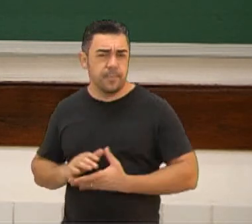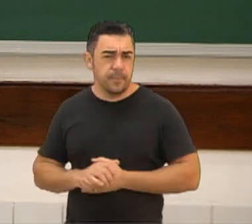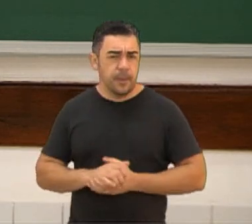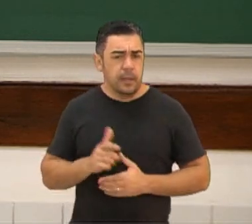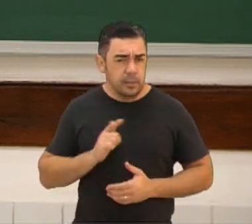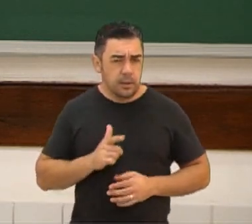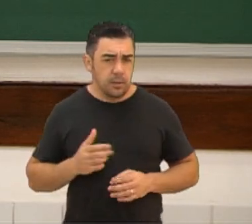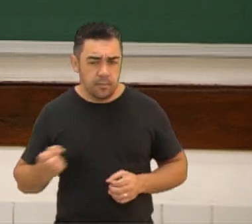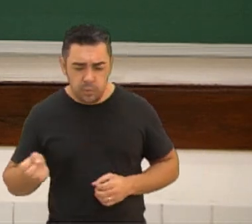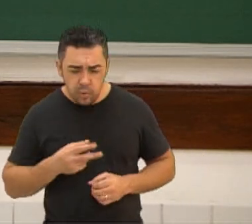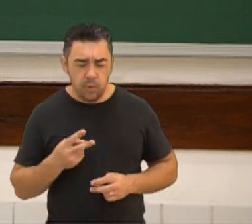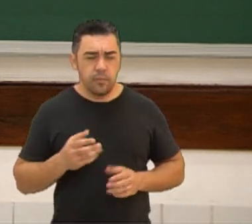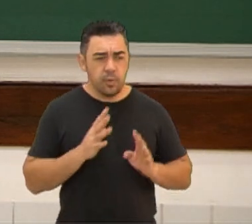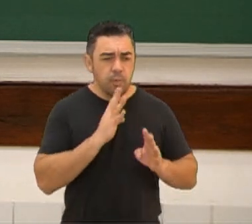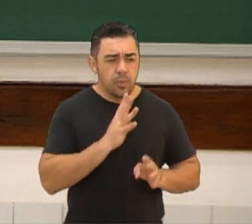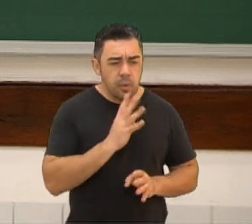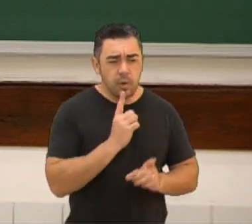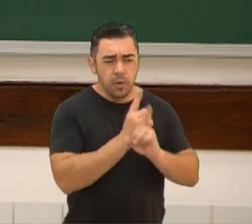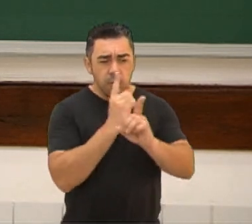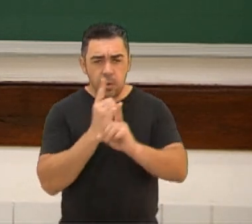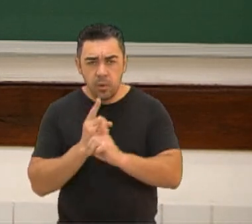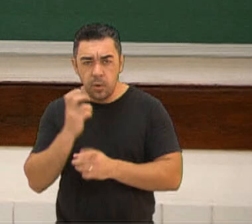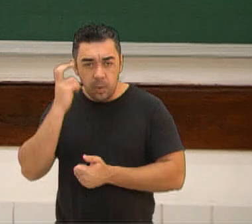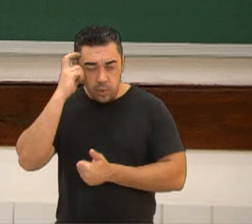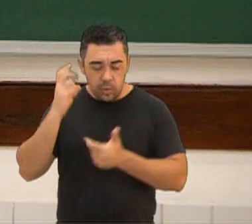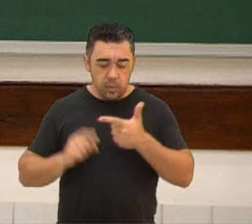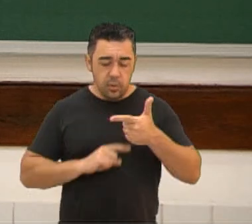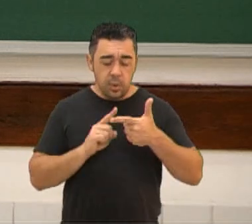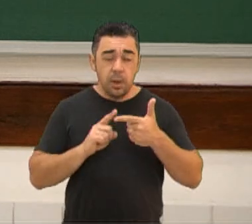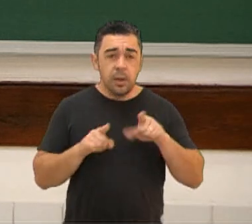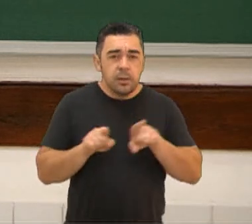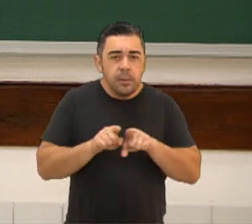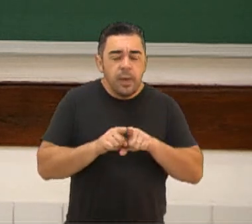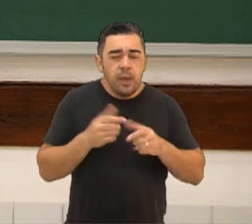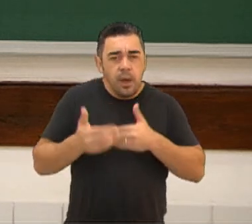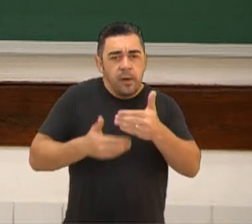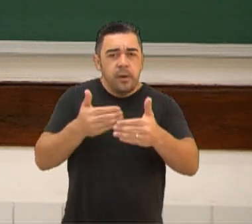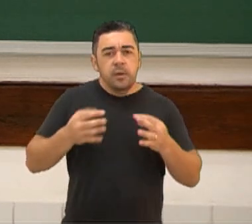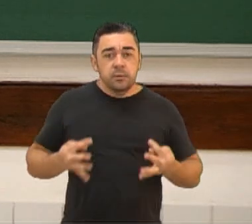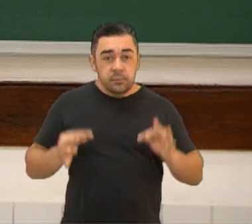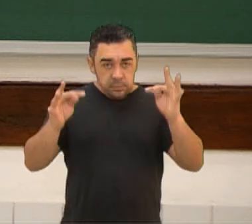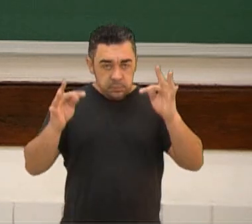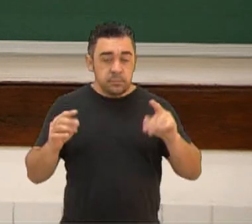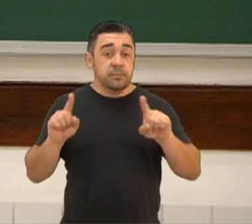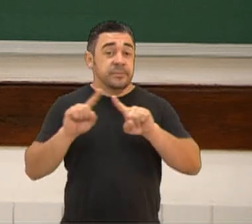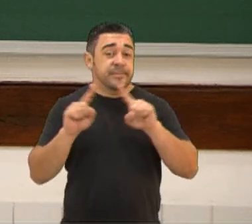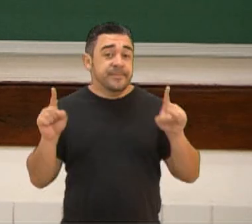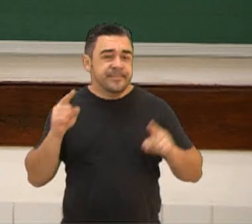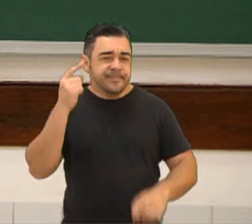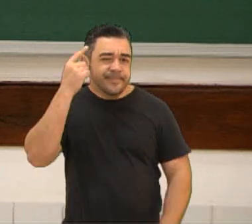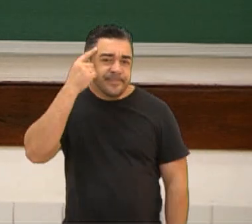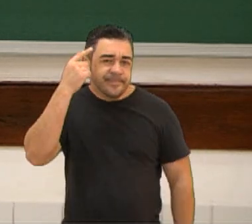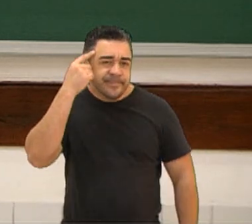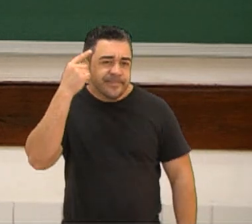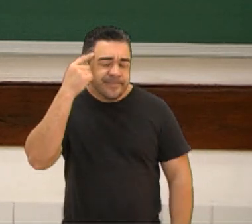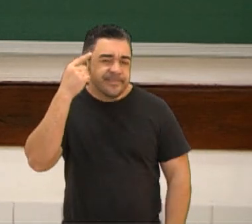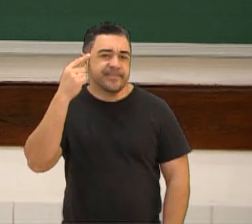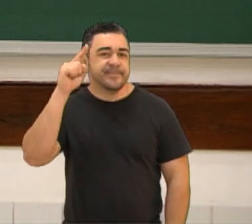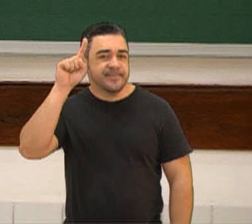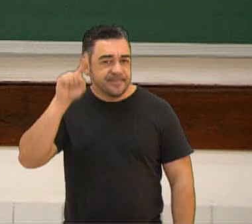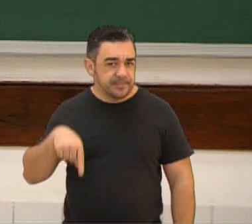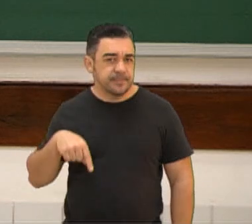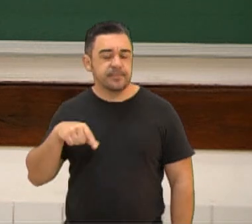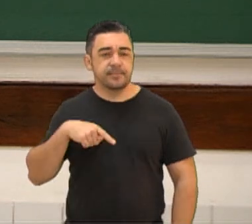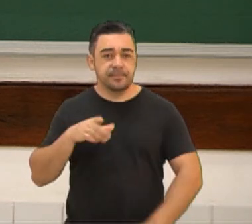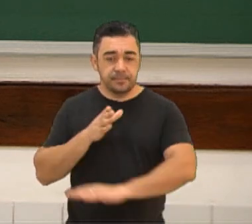tecnológicos, novas culturas, novas maneiras de se viver da Idade Moderna, a mentalidade, o modo de se